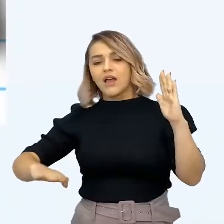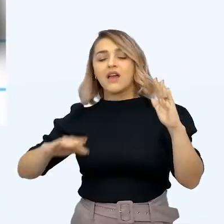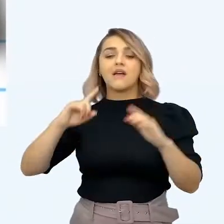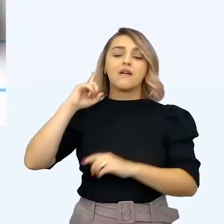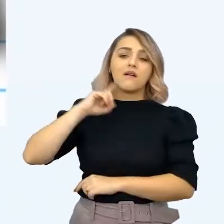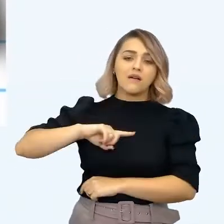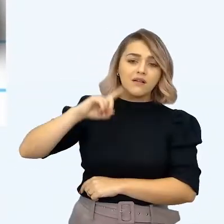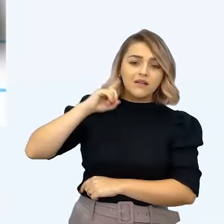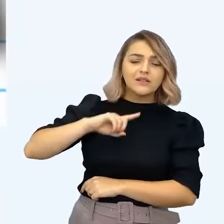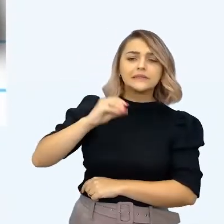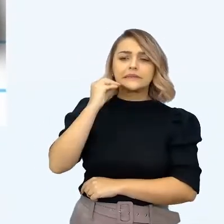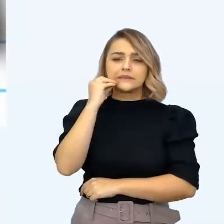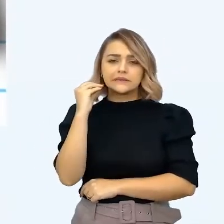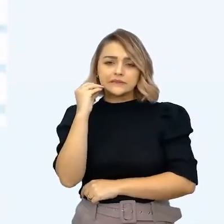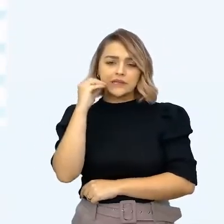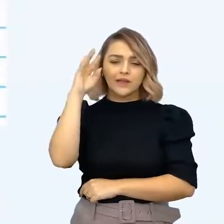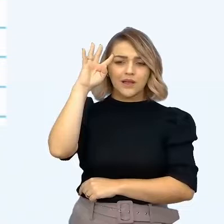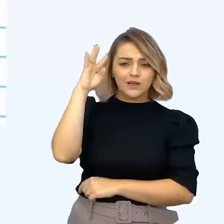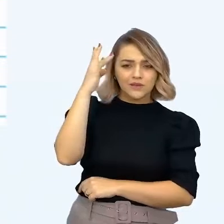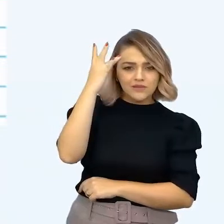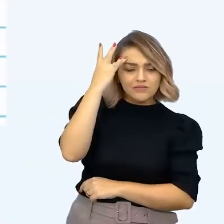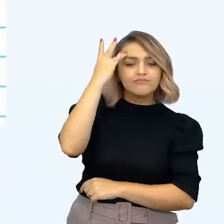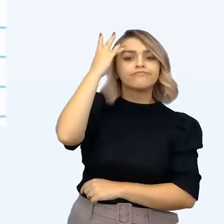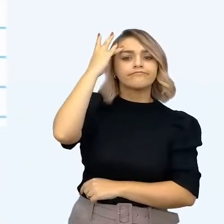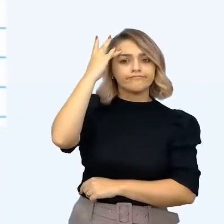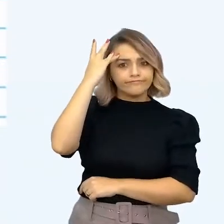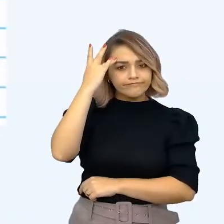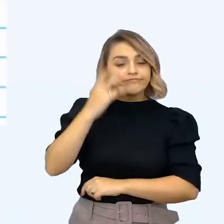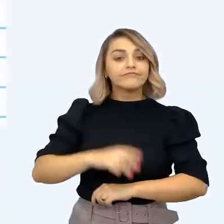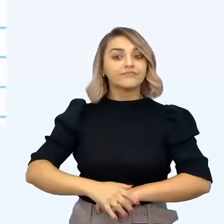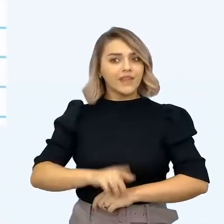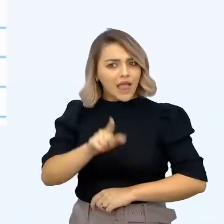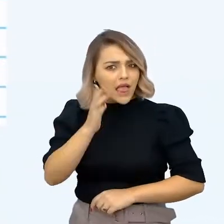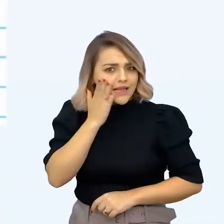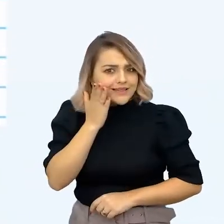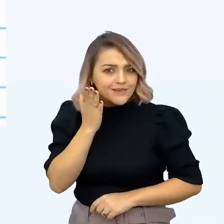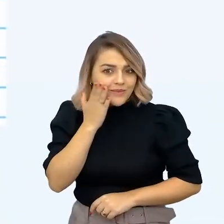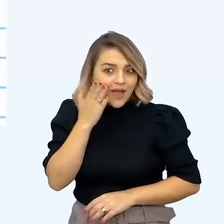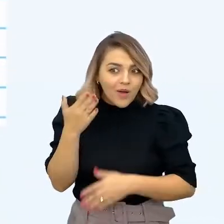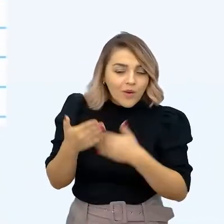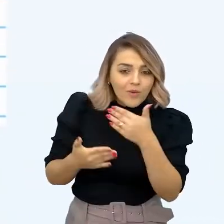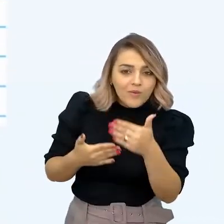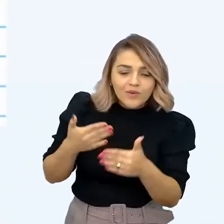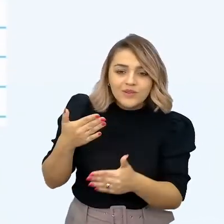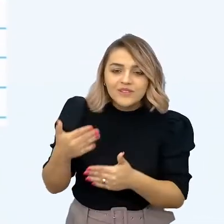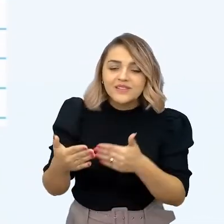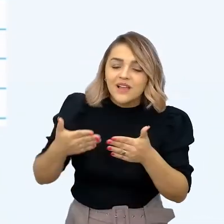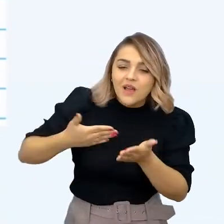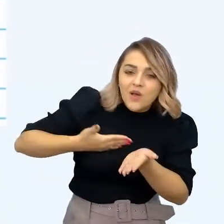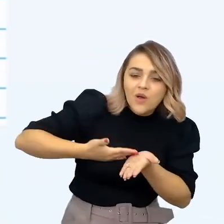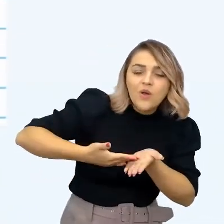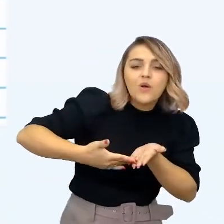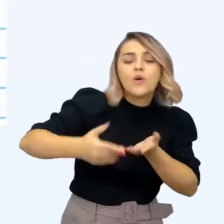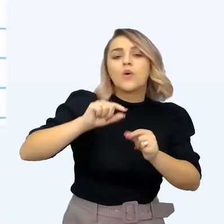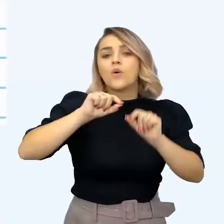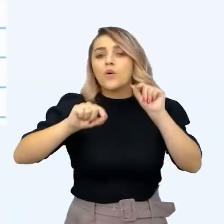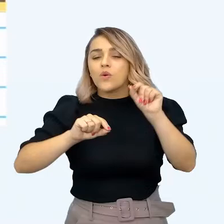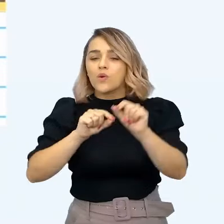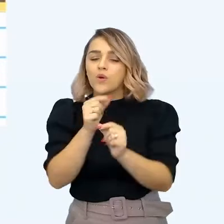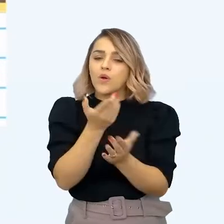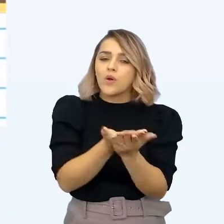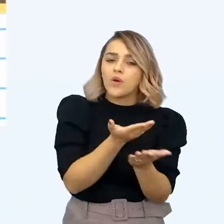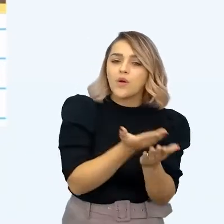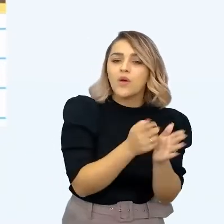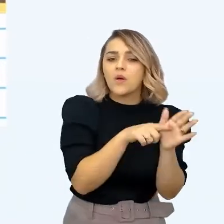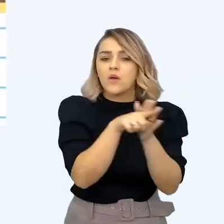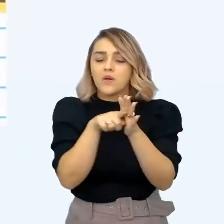para a recuperação do solo afetado. Quer saber como é o processo pedológico? O ponto de partida é o estudo e o exame do perfil do solo em